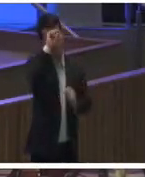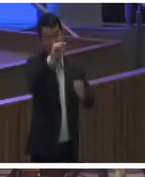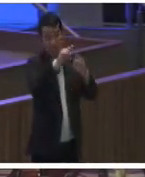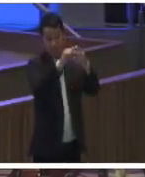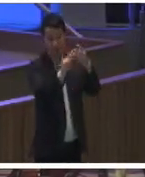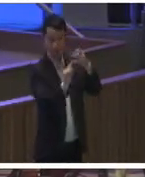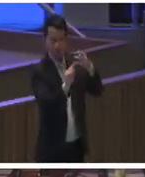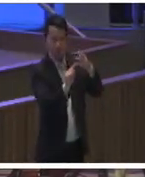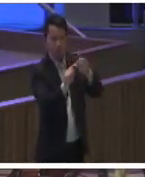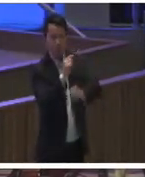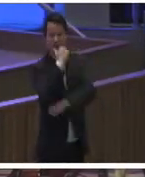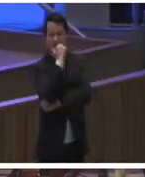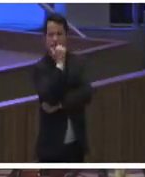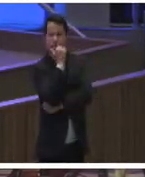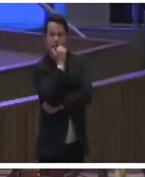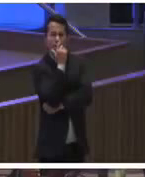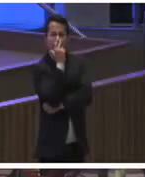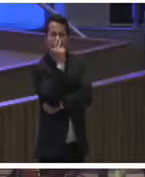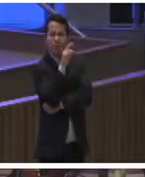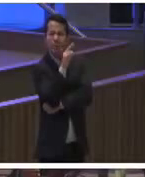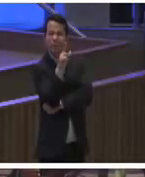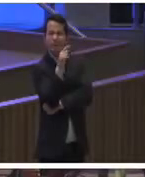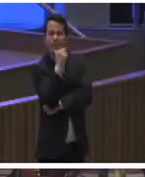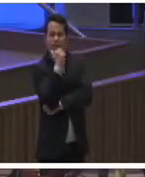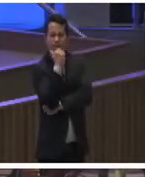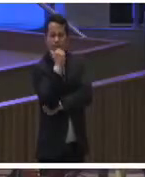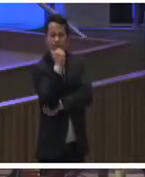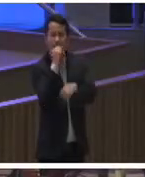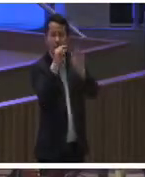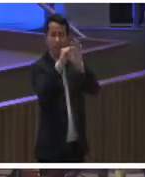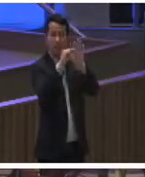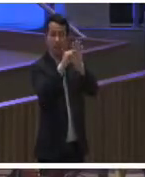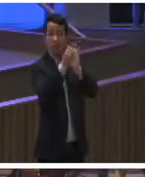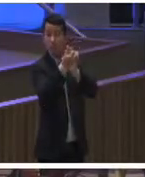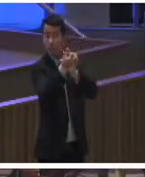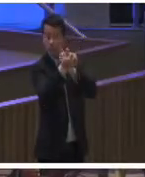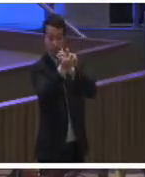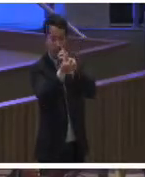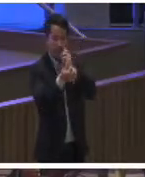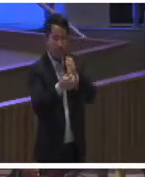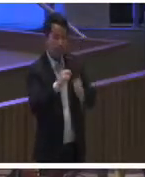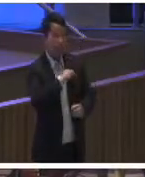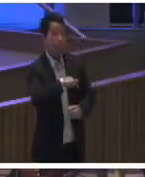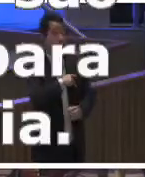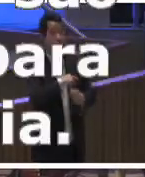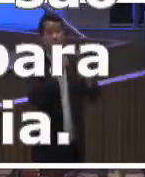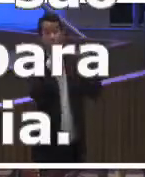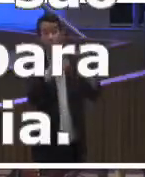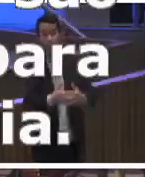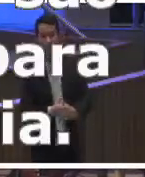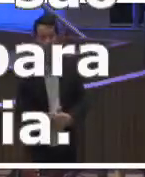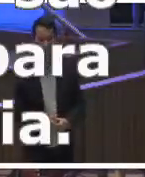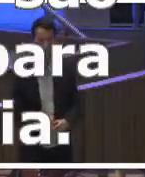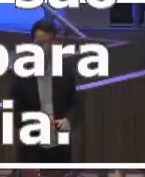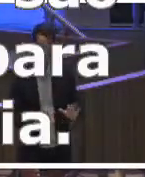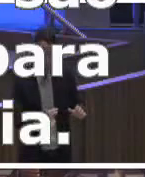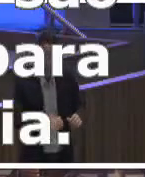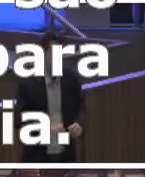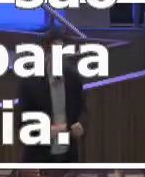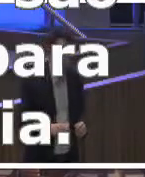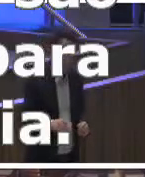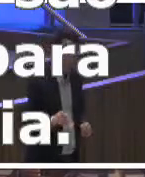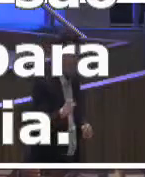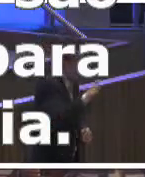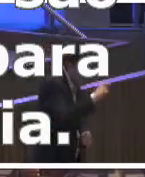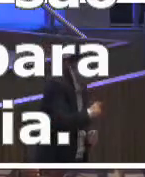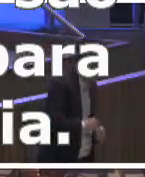numa forma um pouco diferente. No versículo 6 ele diz assim: e quando vocês provarem que